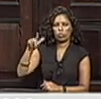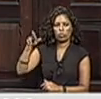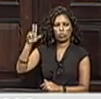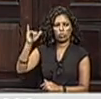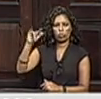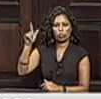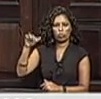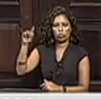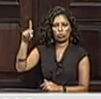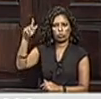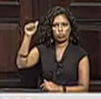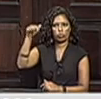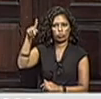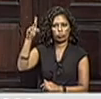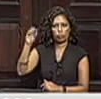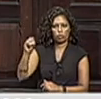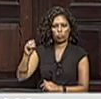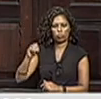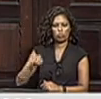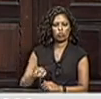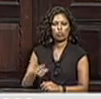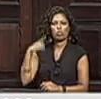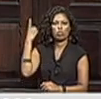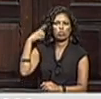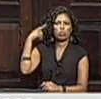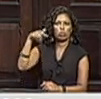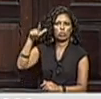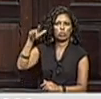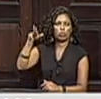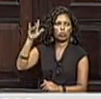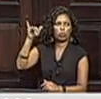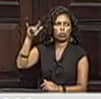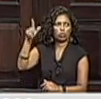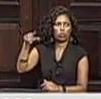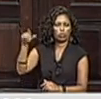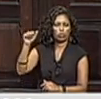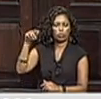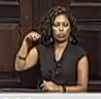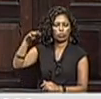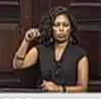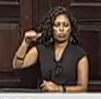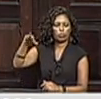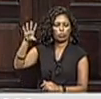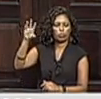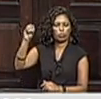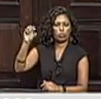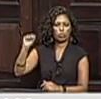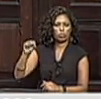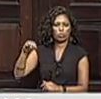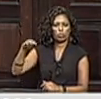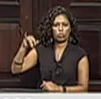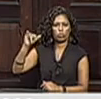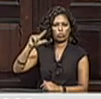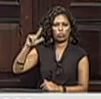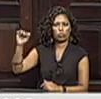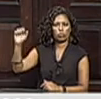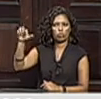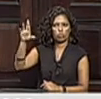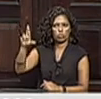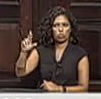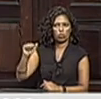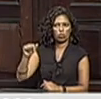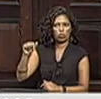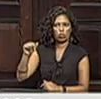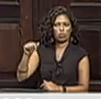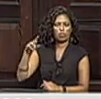Paulo, deputado Marcelo Simão, Márcio Pacheco, Marcos Abraão, Marcos Miller, Márcio Pacheco presente, já votou.